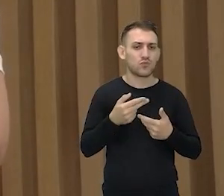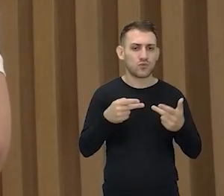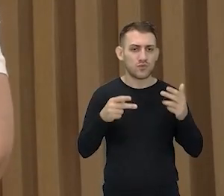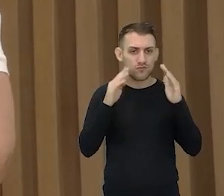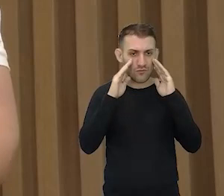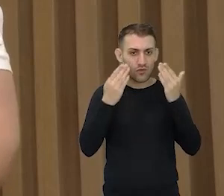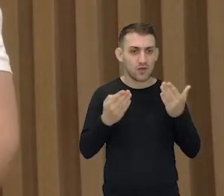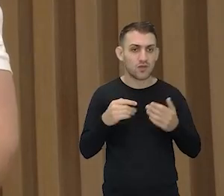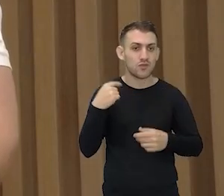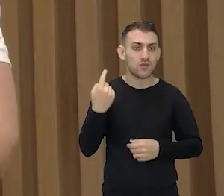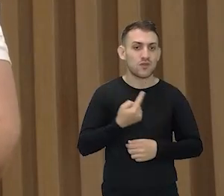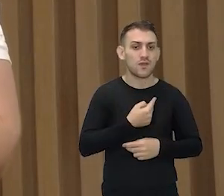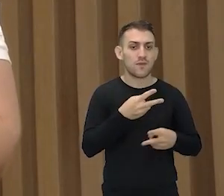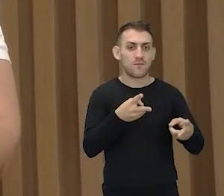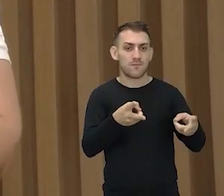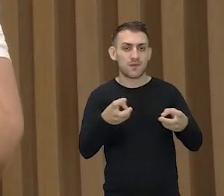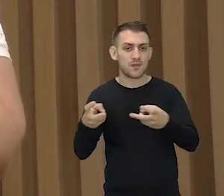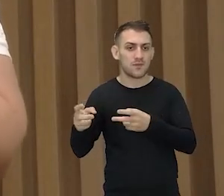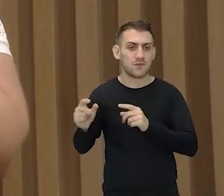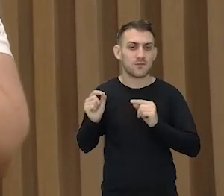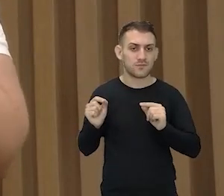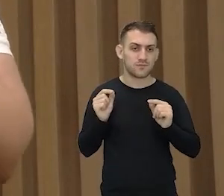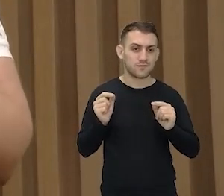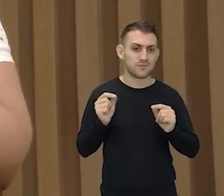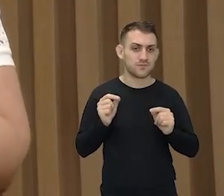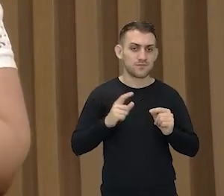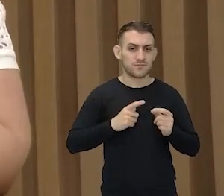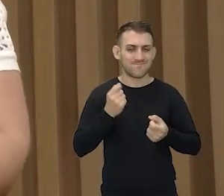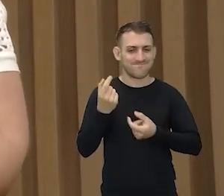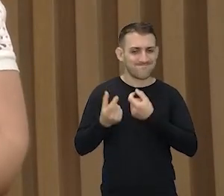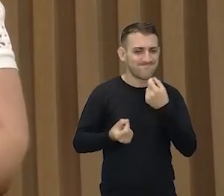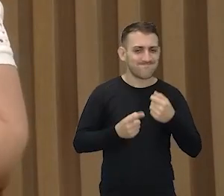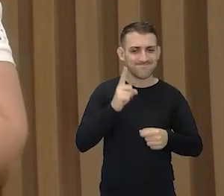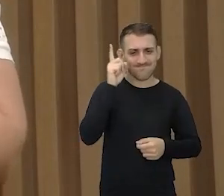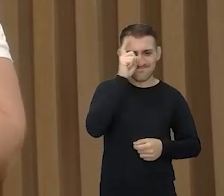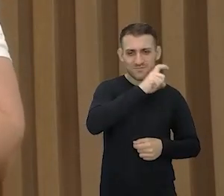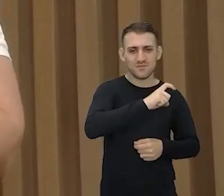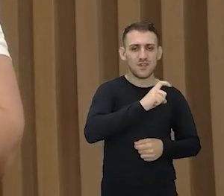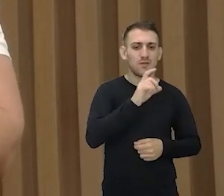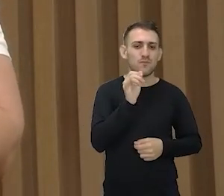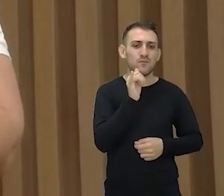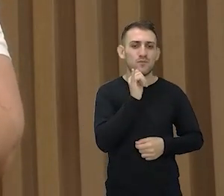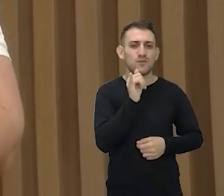a gente percebeu alguma